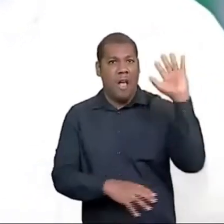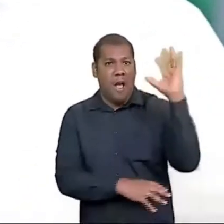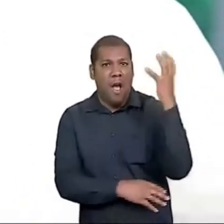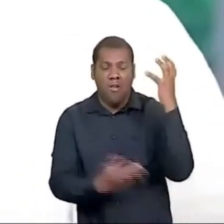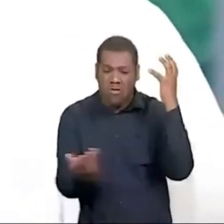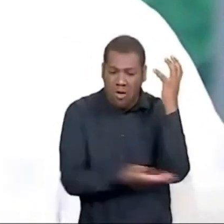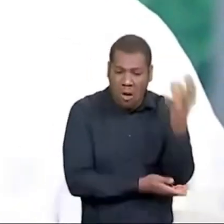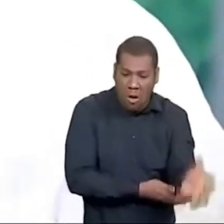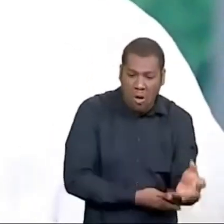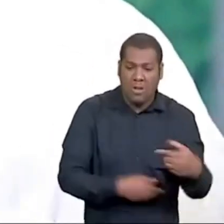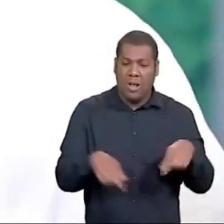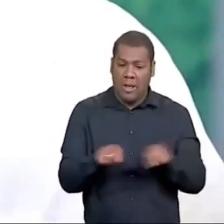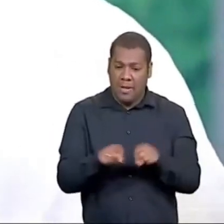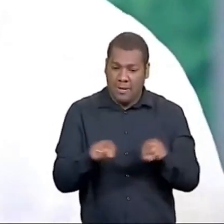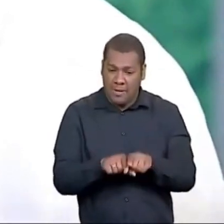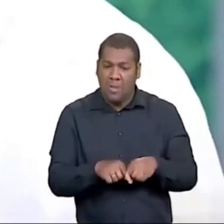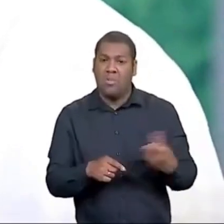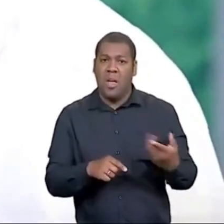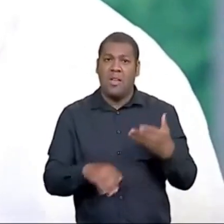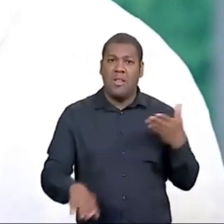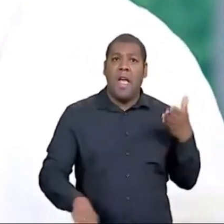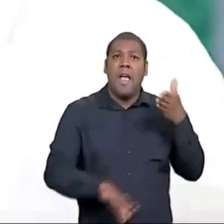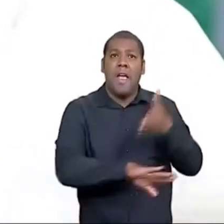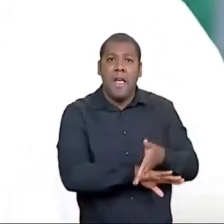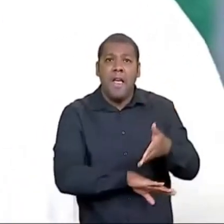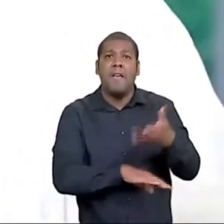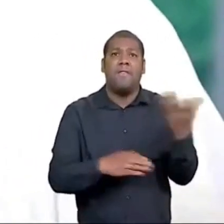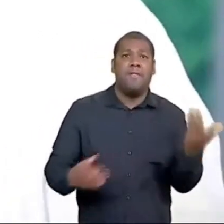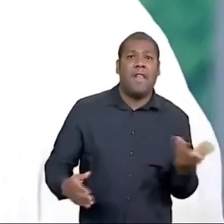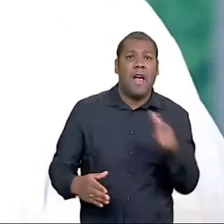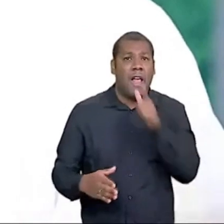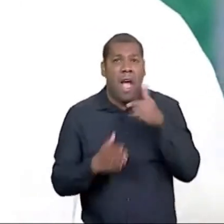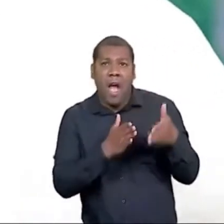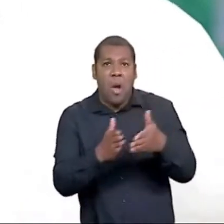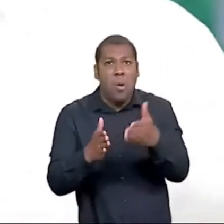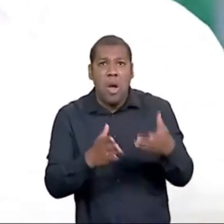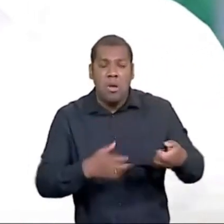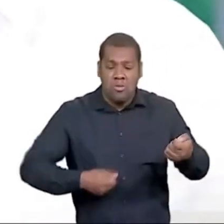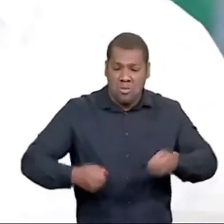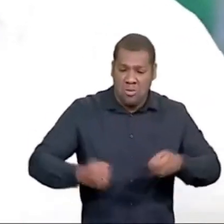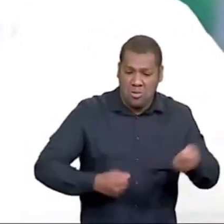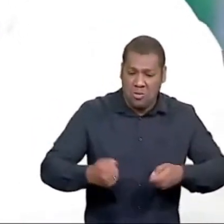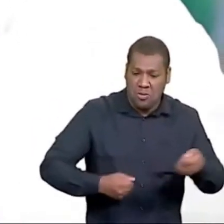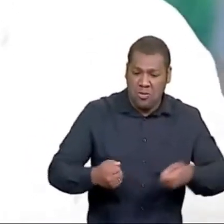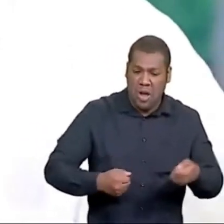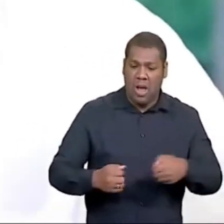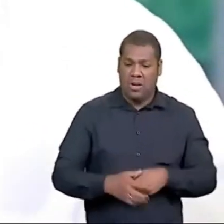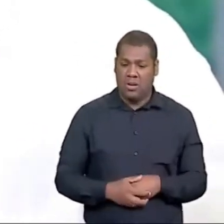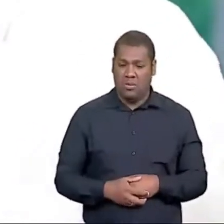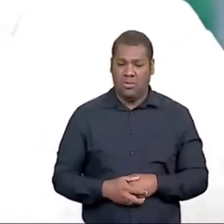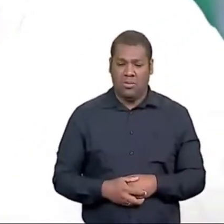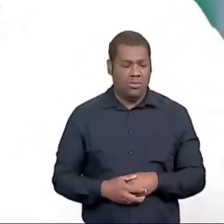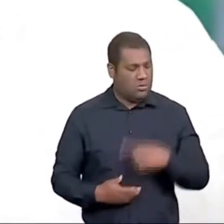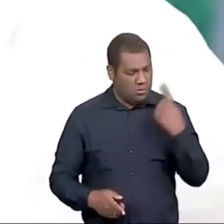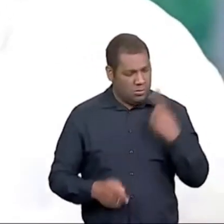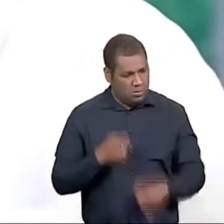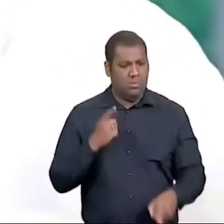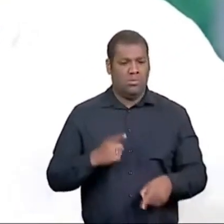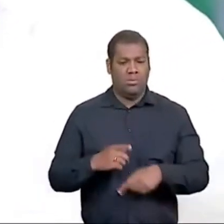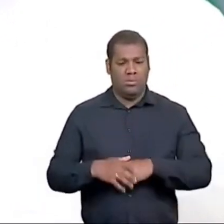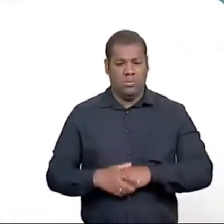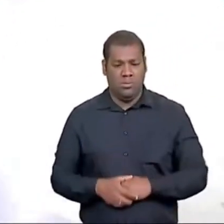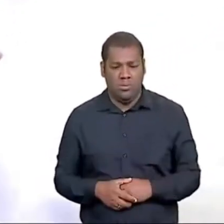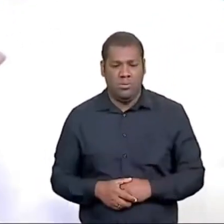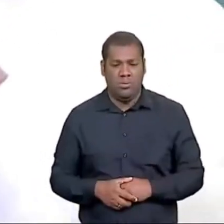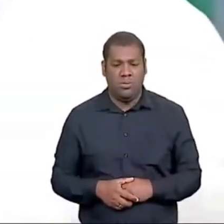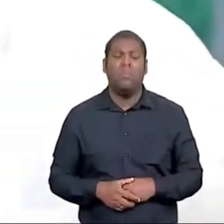pedir licença. Não é possível. Isso tem que acabar e ninguém venha dizer que é radicalismo, não. Isso é defesa da